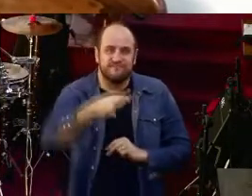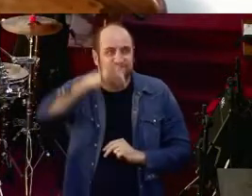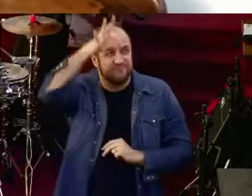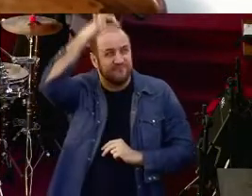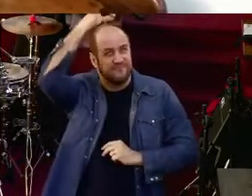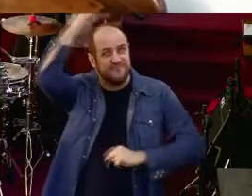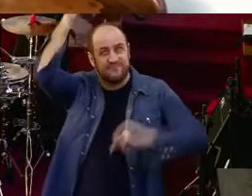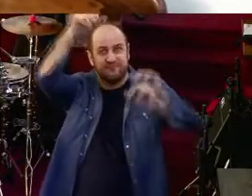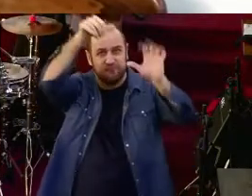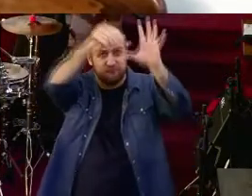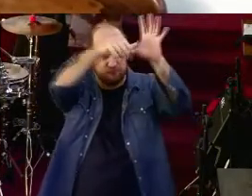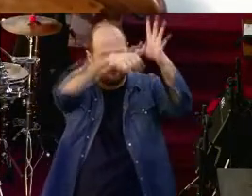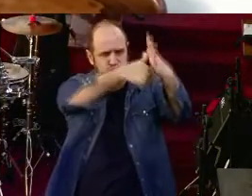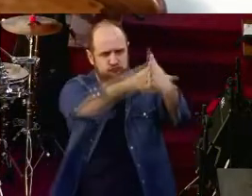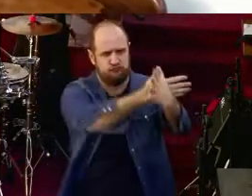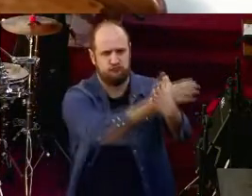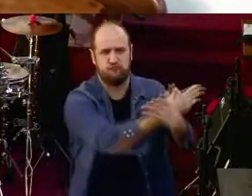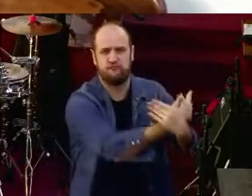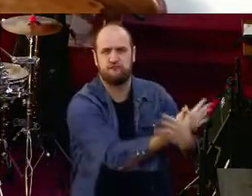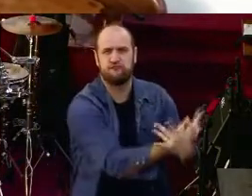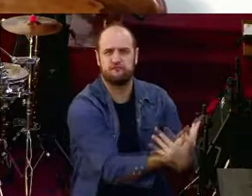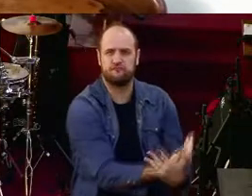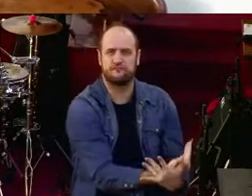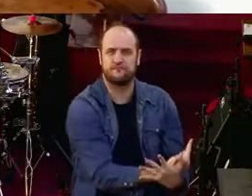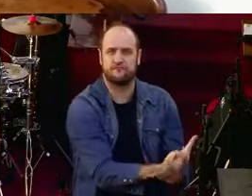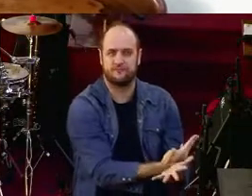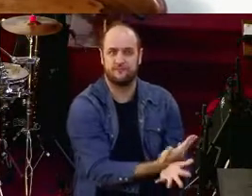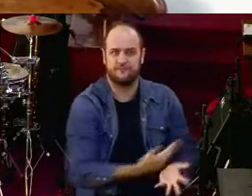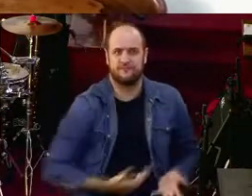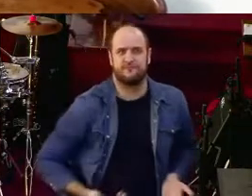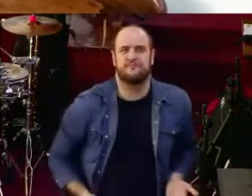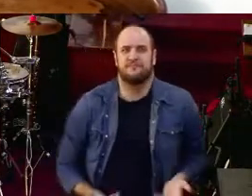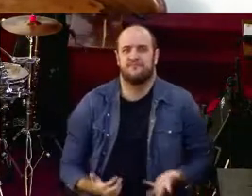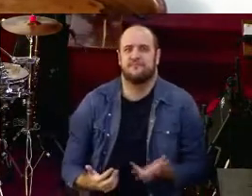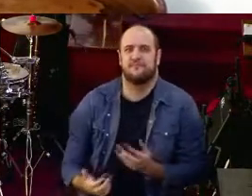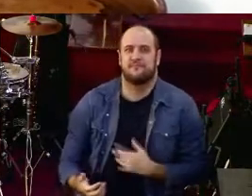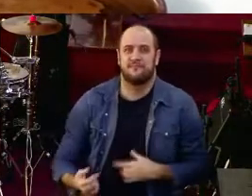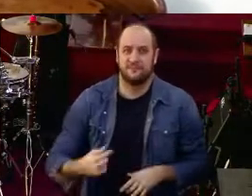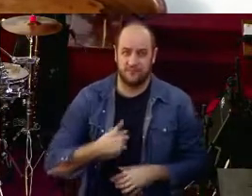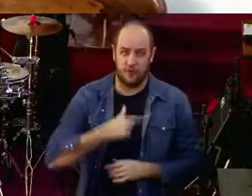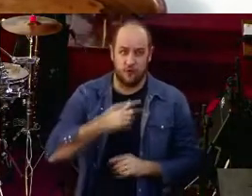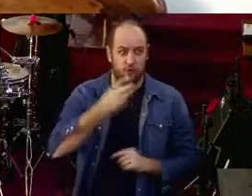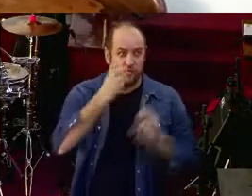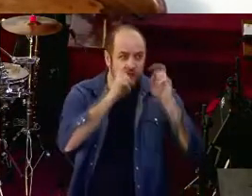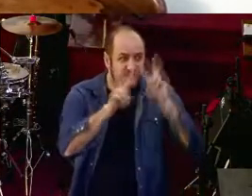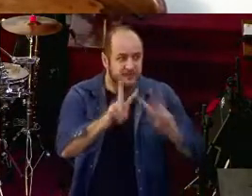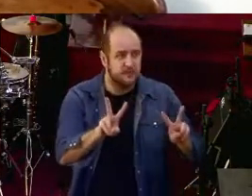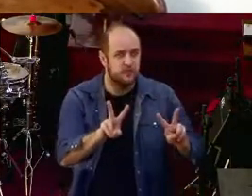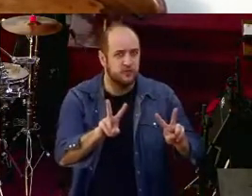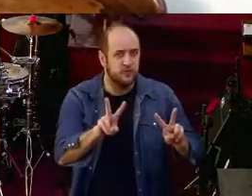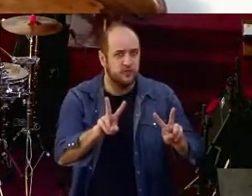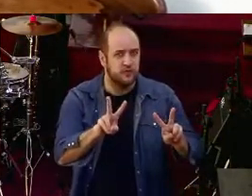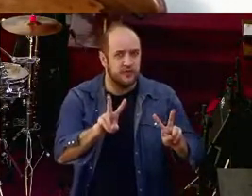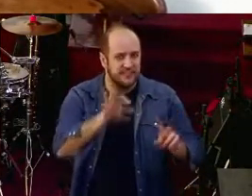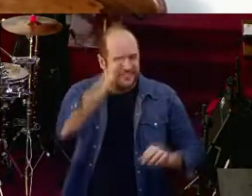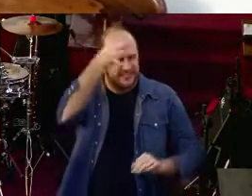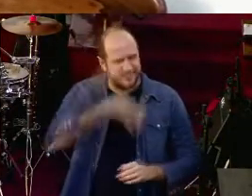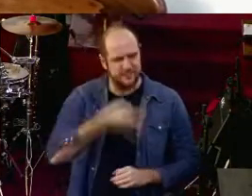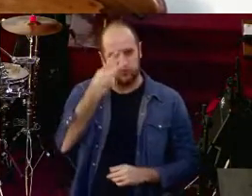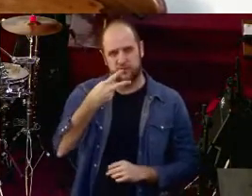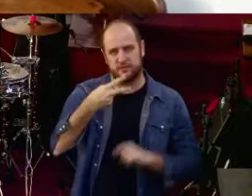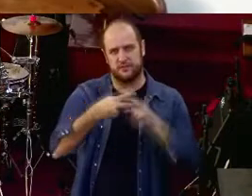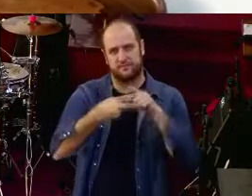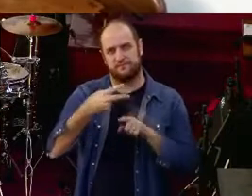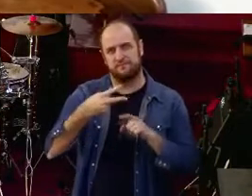sobre Jesus. Então nós temos uma visão e duas certezas. Quais são as duas certezas desse momento? Nós